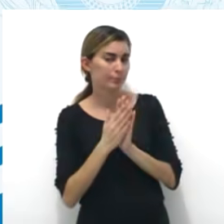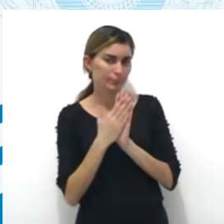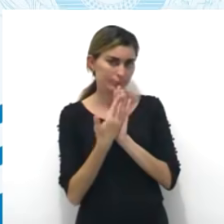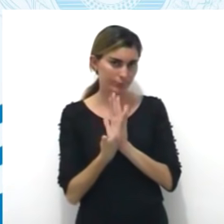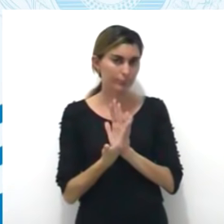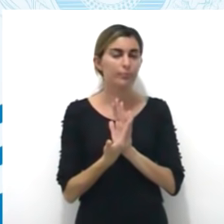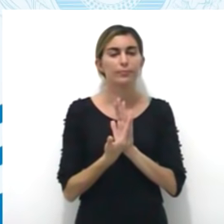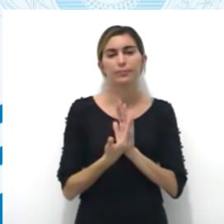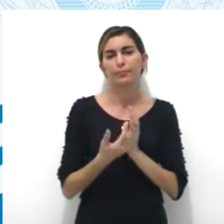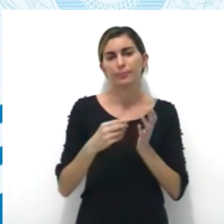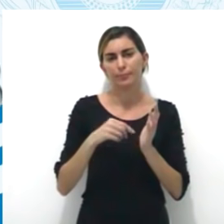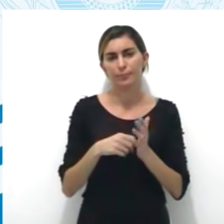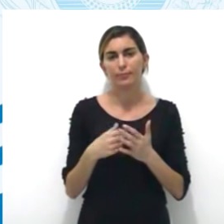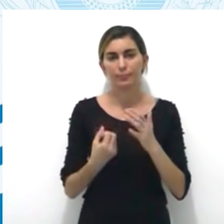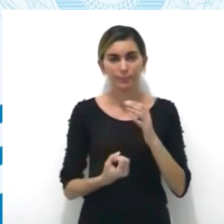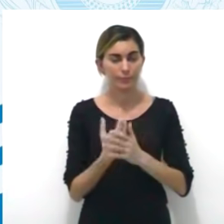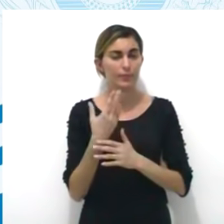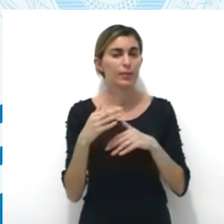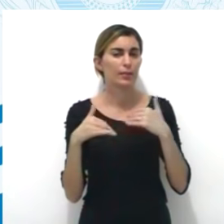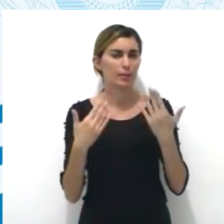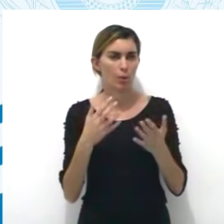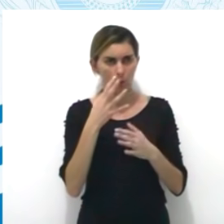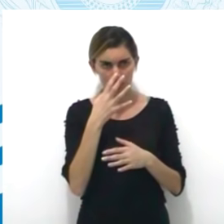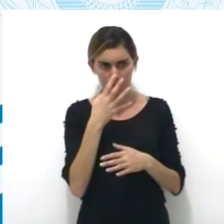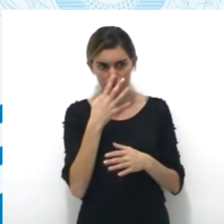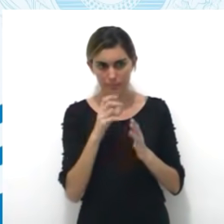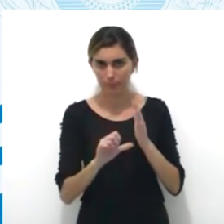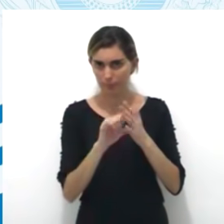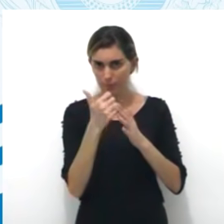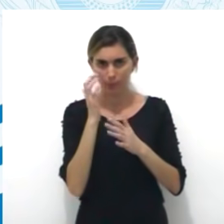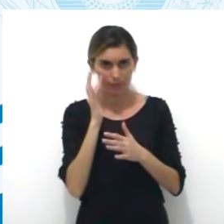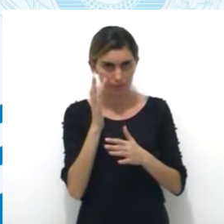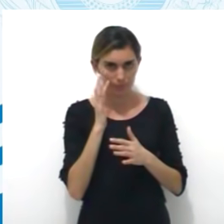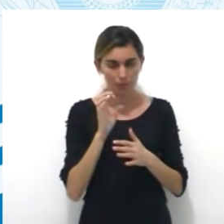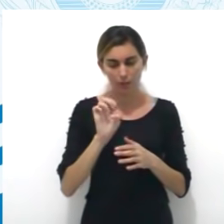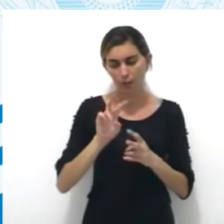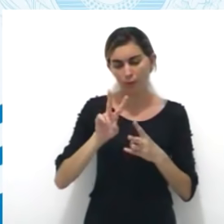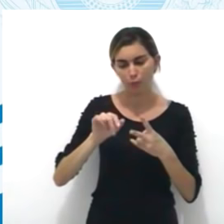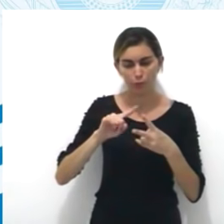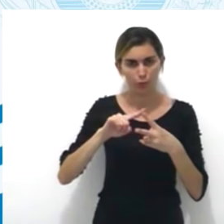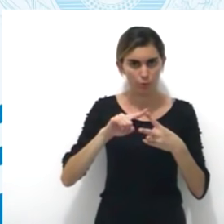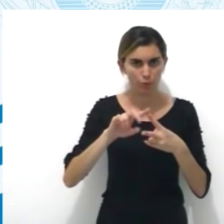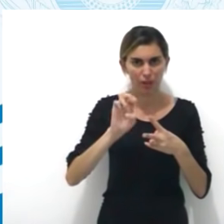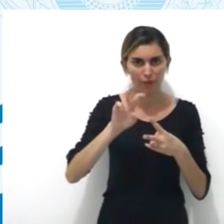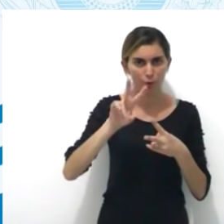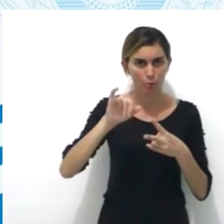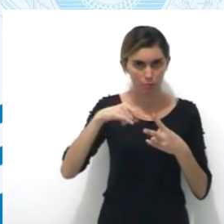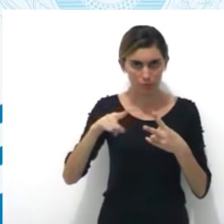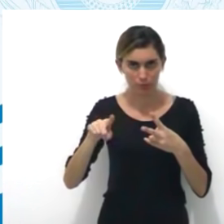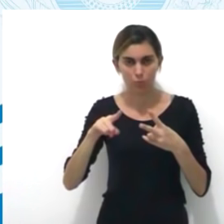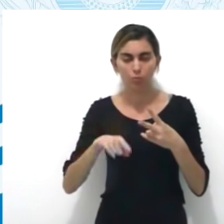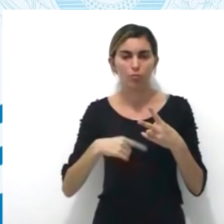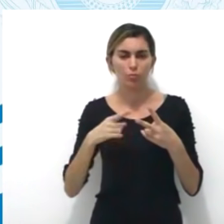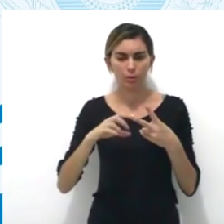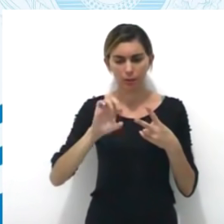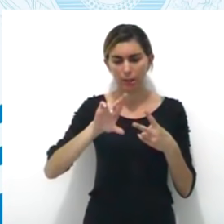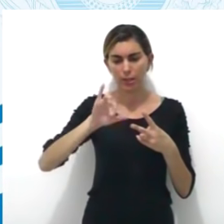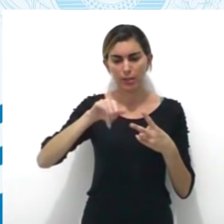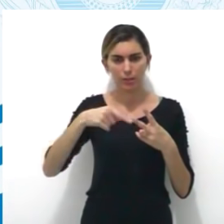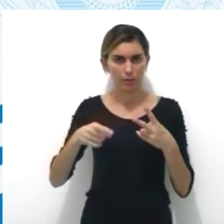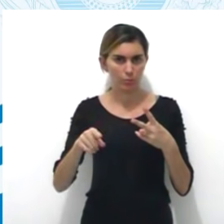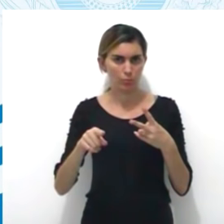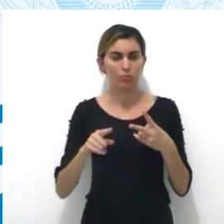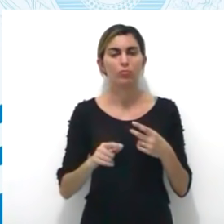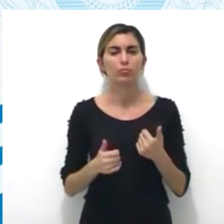criacionista, pessoal. Criacionista. Então, observa, a primeira teoria é evolucionista. A evolução do homem. O homem